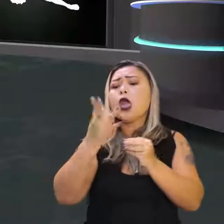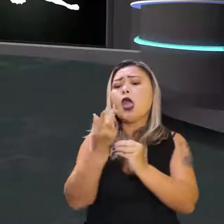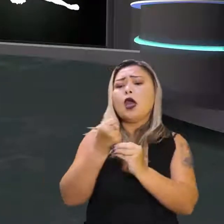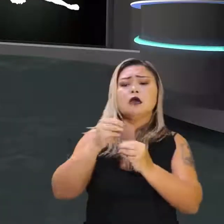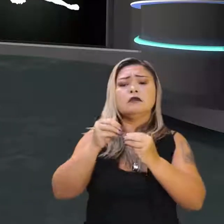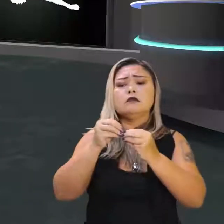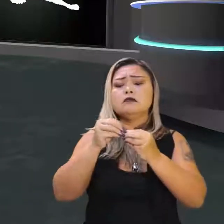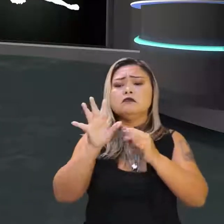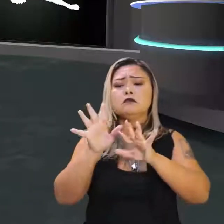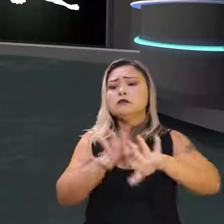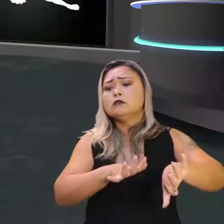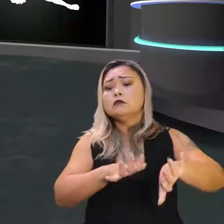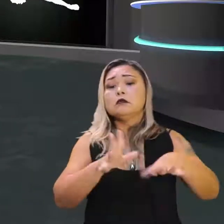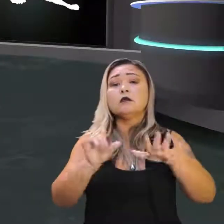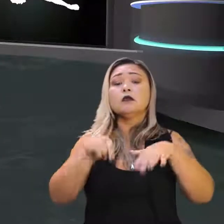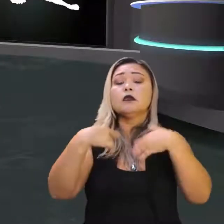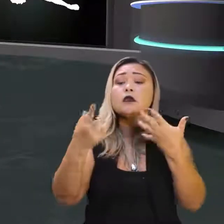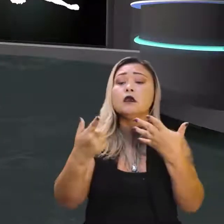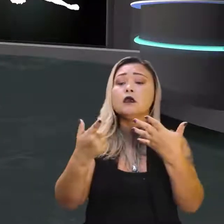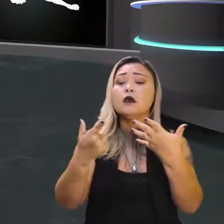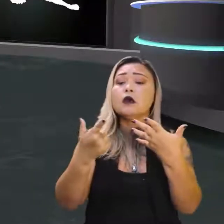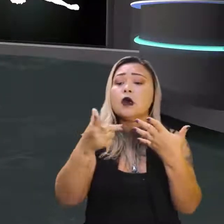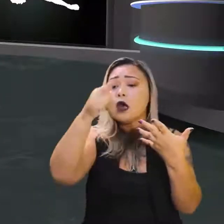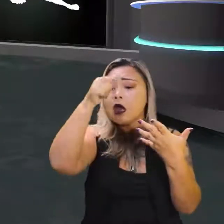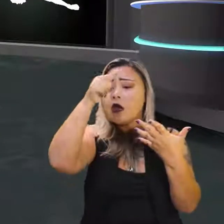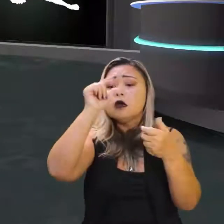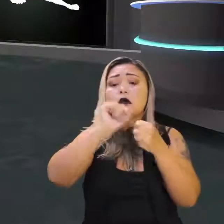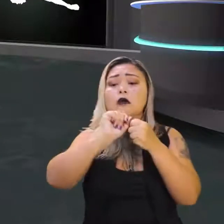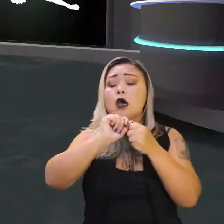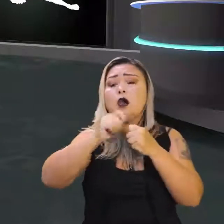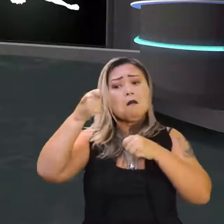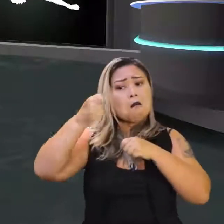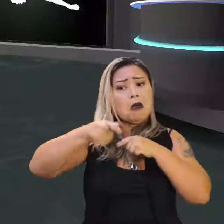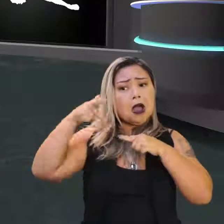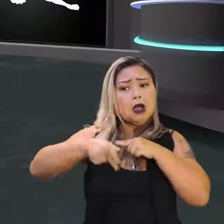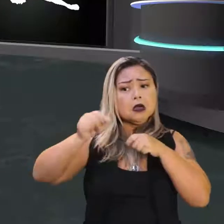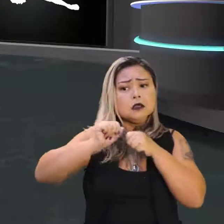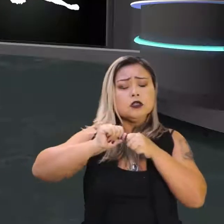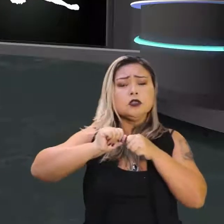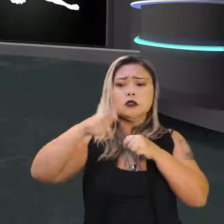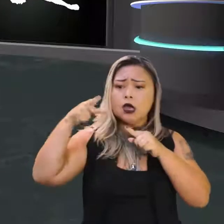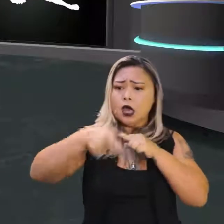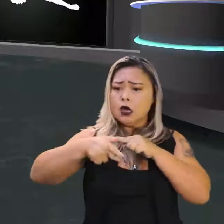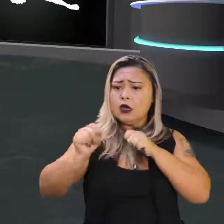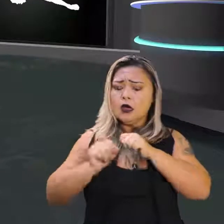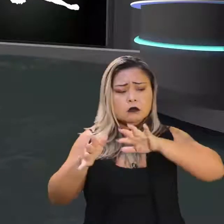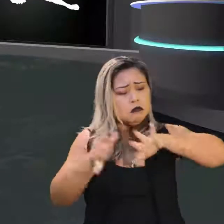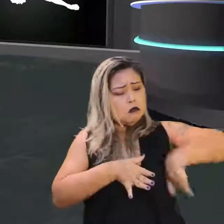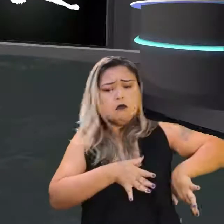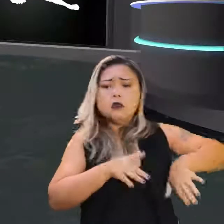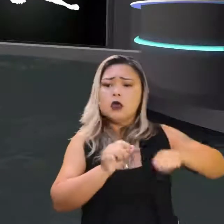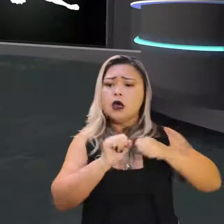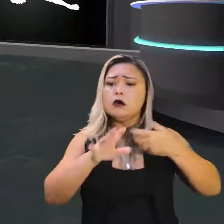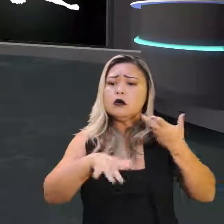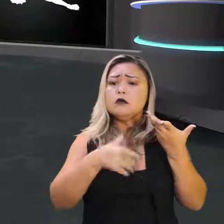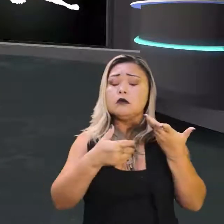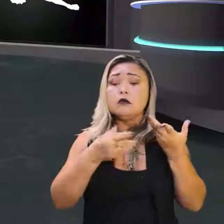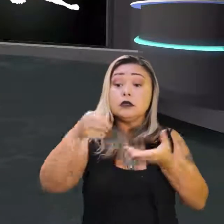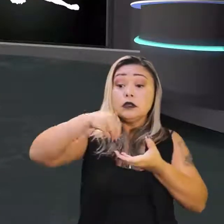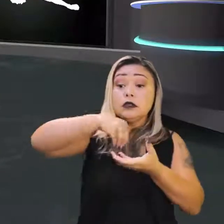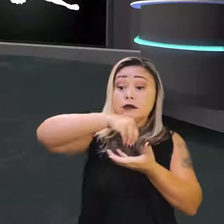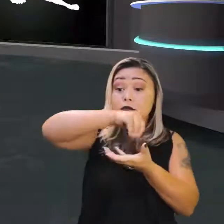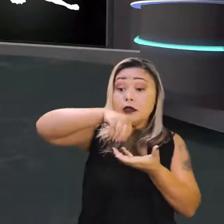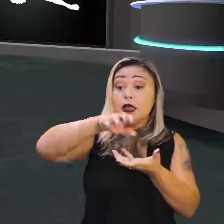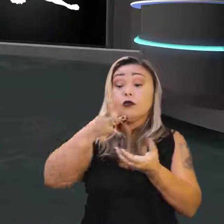é, o dadaísmo é um movimento mais radical e mais revolucionário da arte, né?